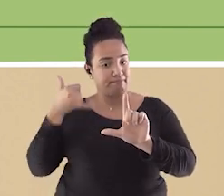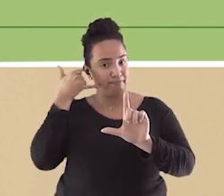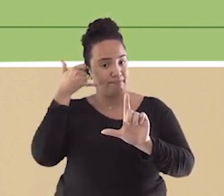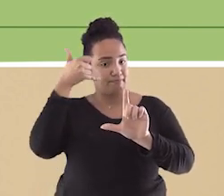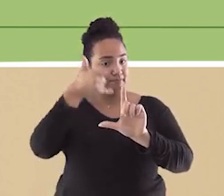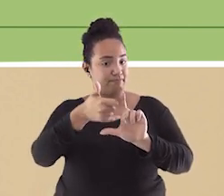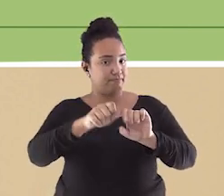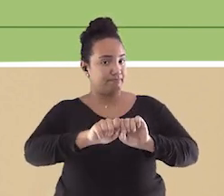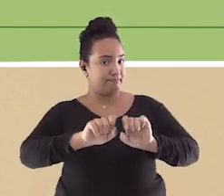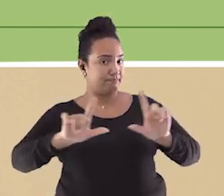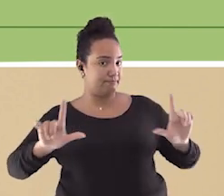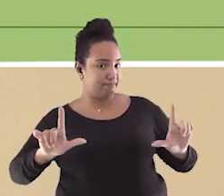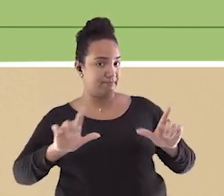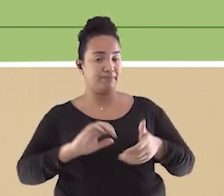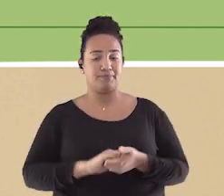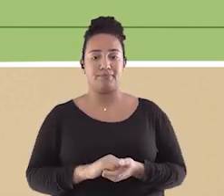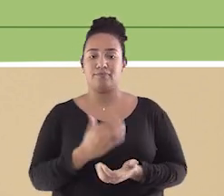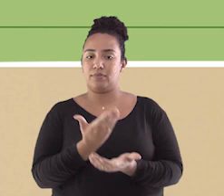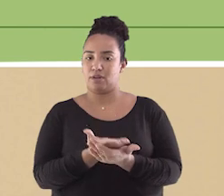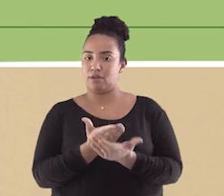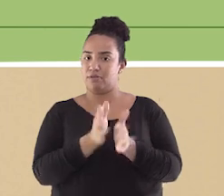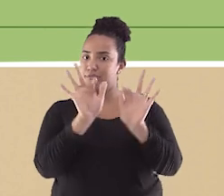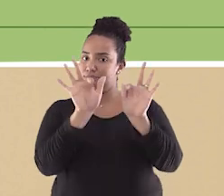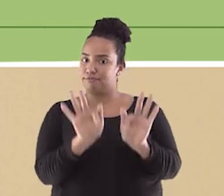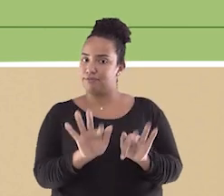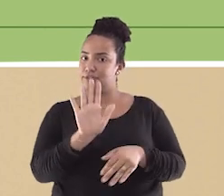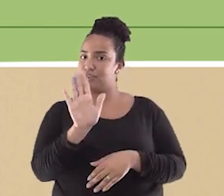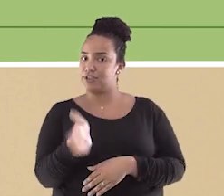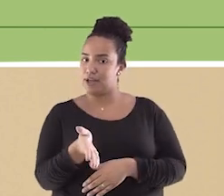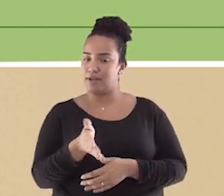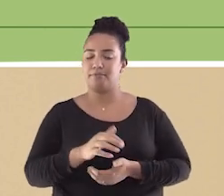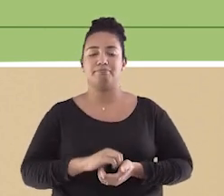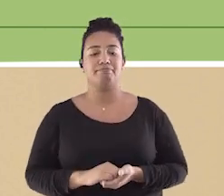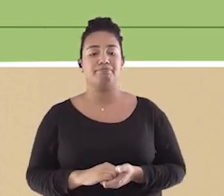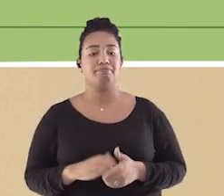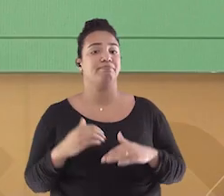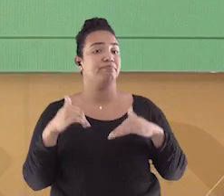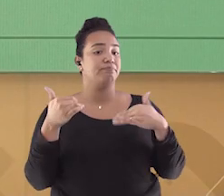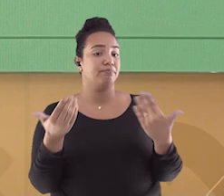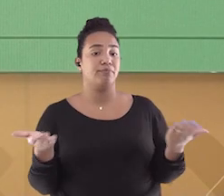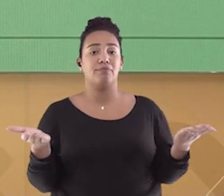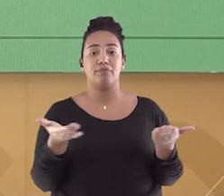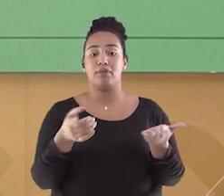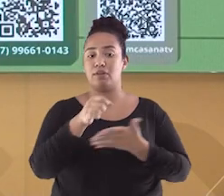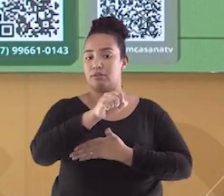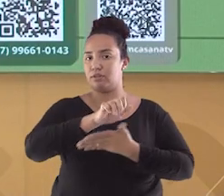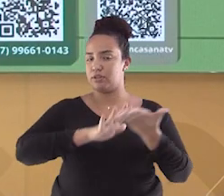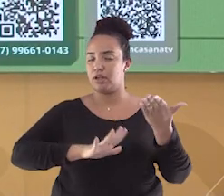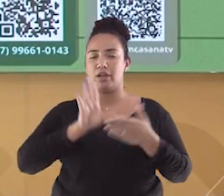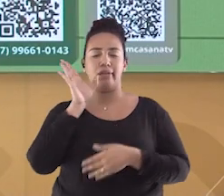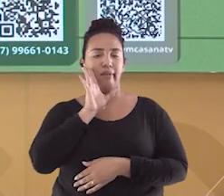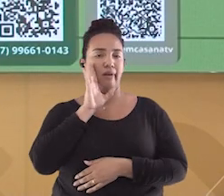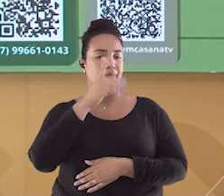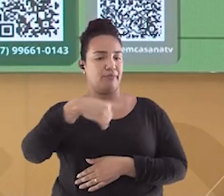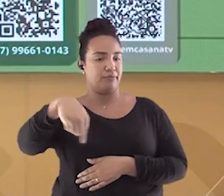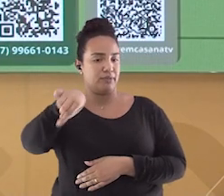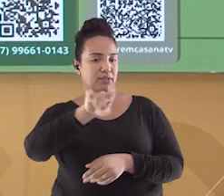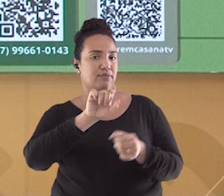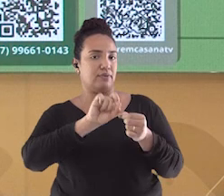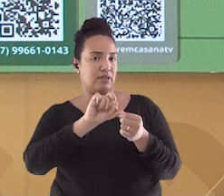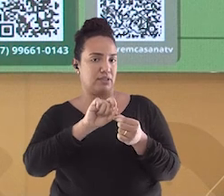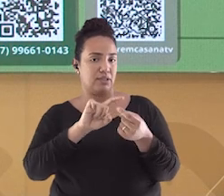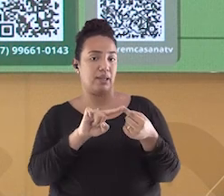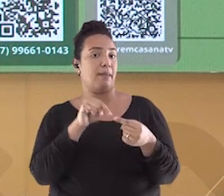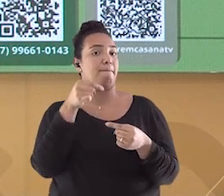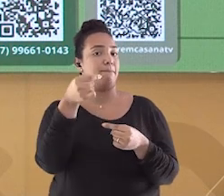do celular para o QR Code que está na tela. A nossa aula está chegando ao fim. E agora uma atividade muito bacana para